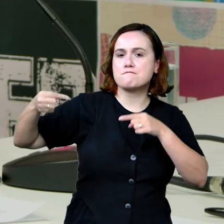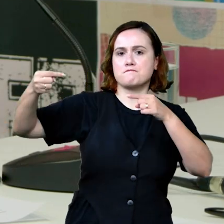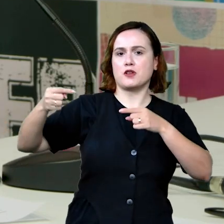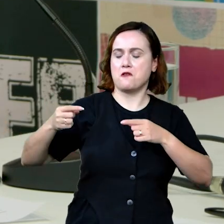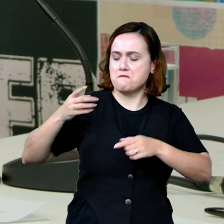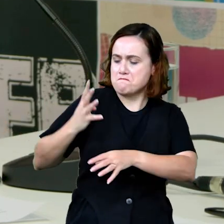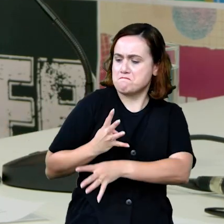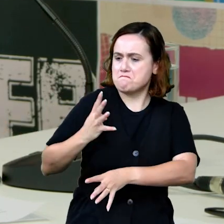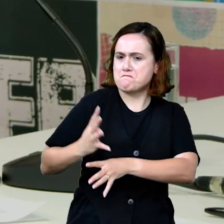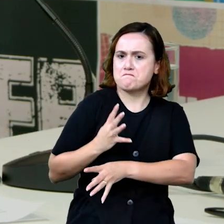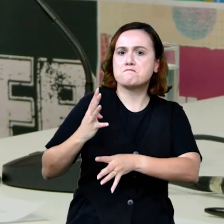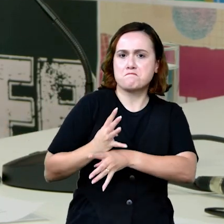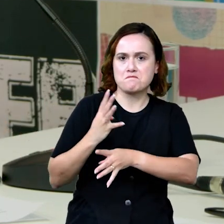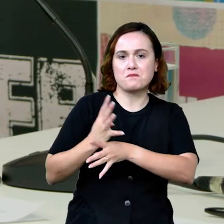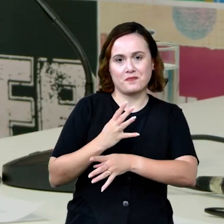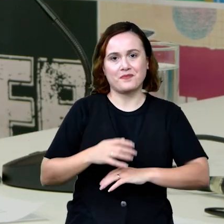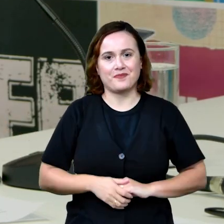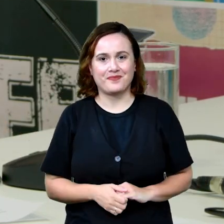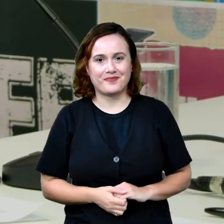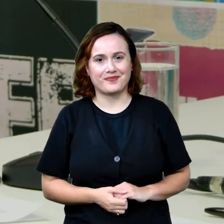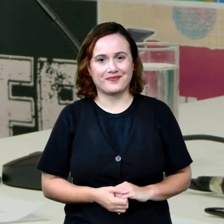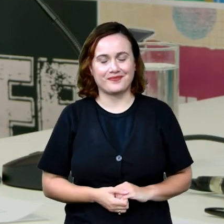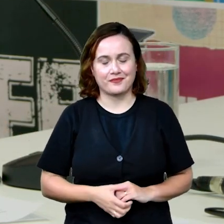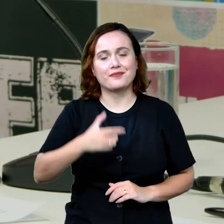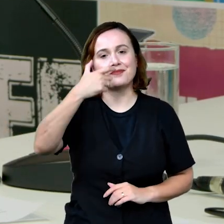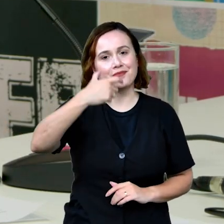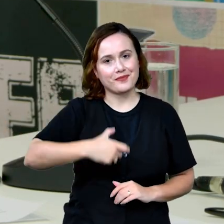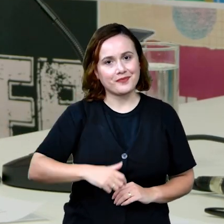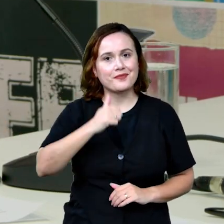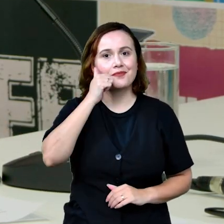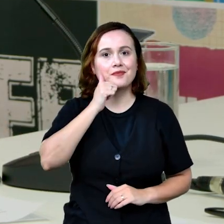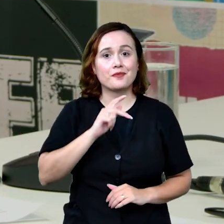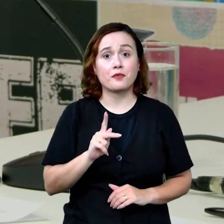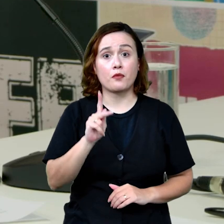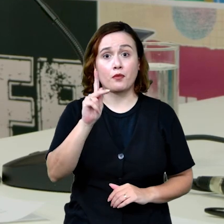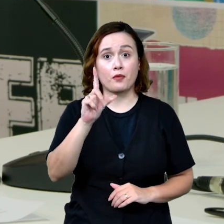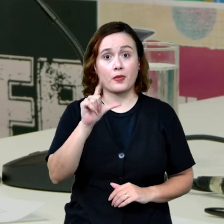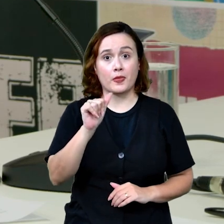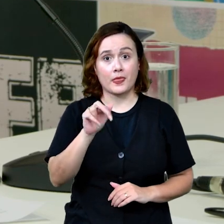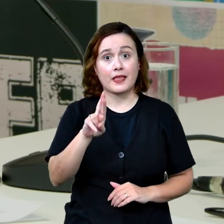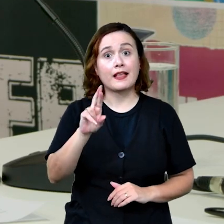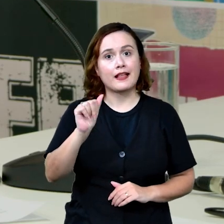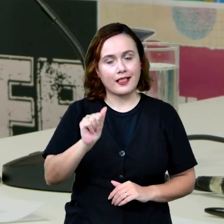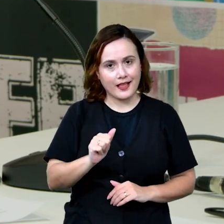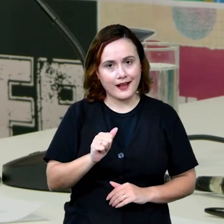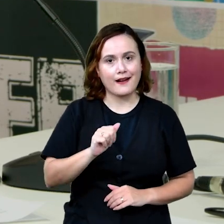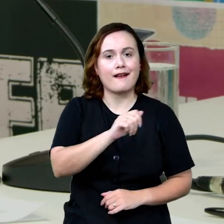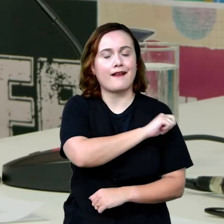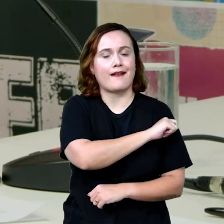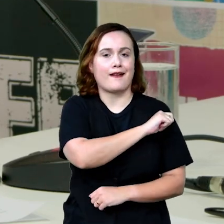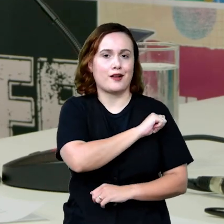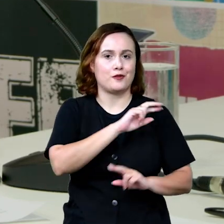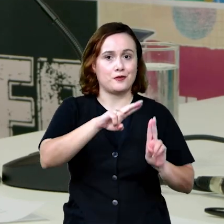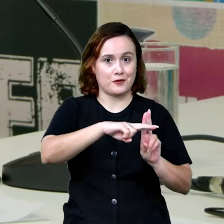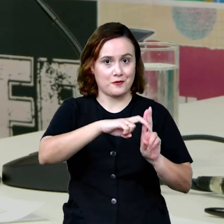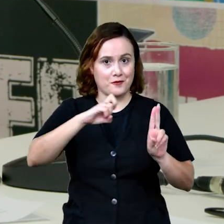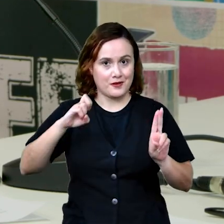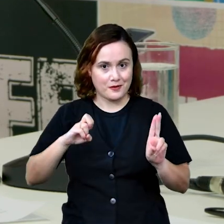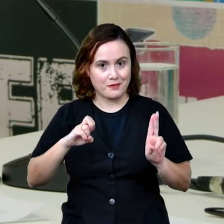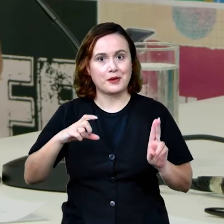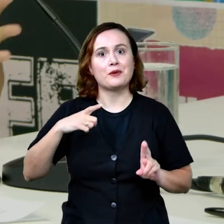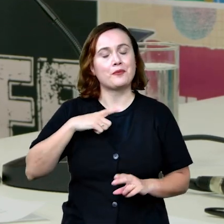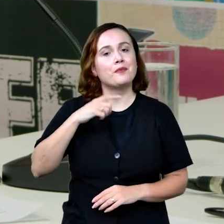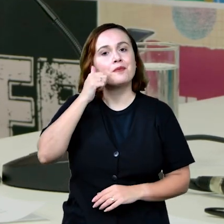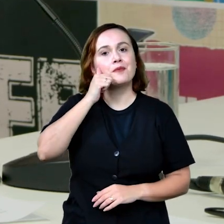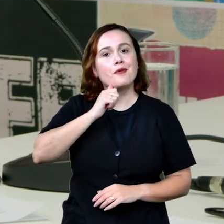IFB e estudante de letras na Universidade de Brasília. Eu sou uma menina preta, de cabelo cacheado com franjinha, e estou